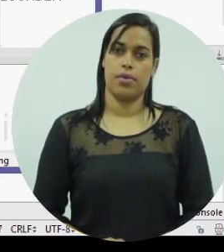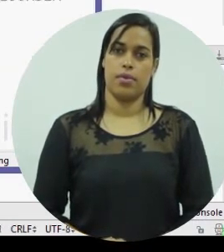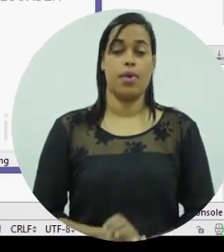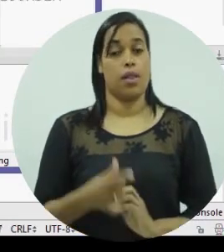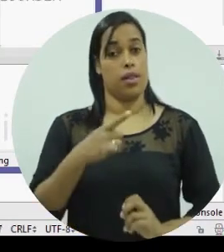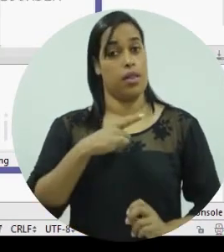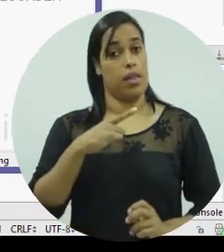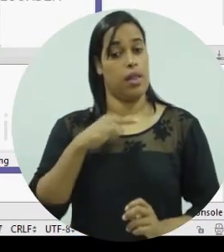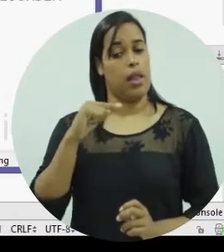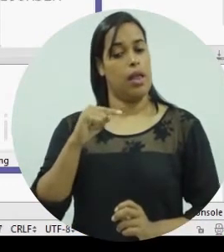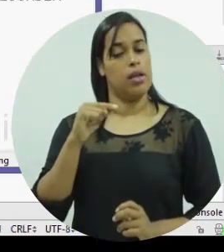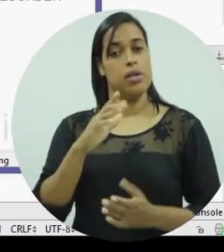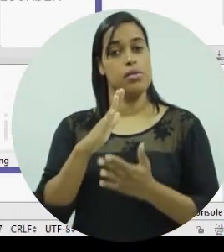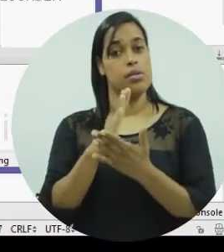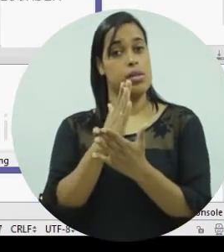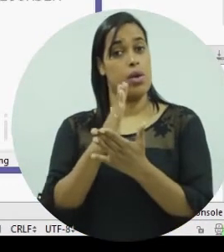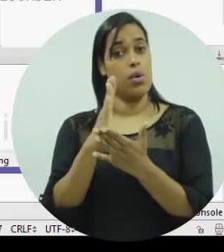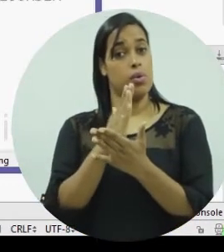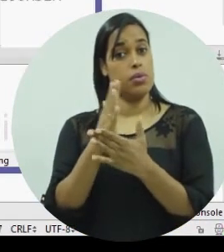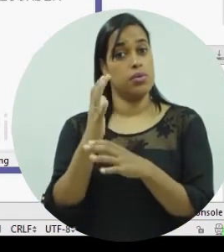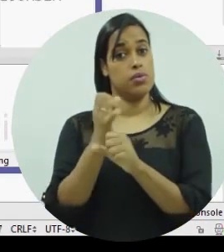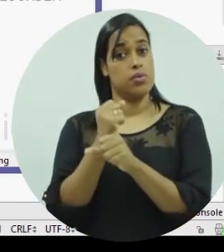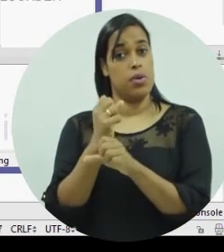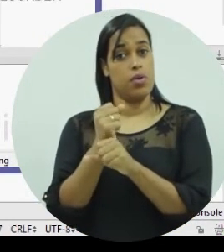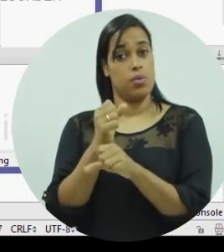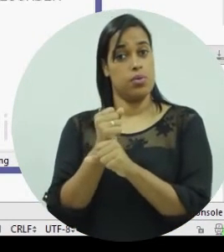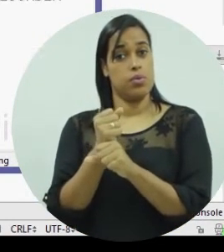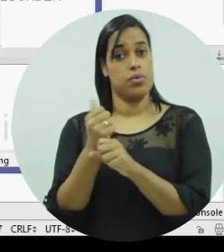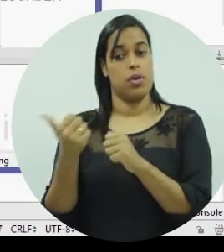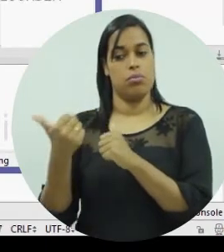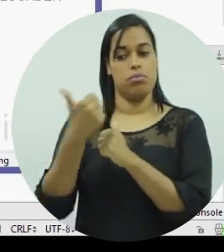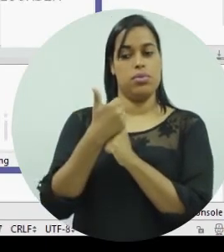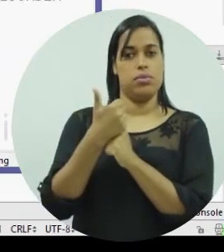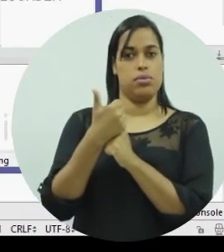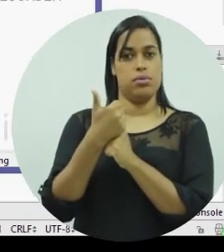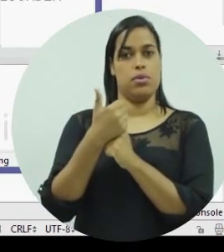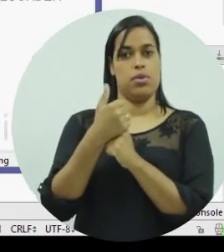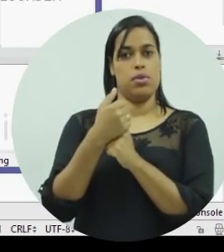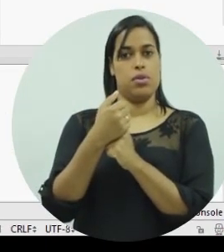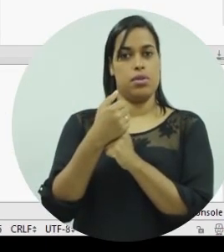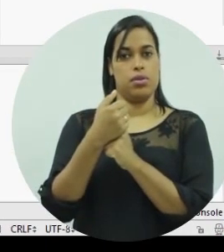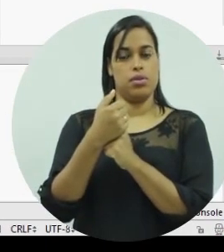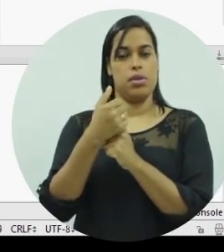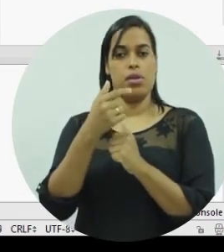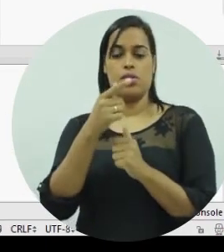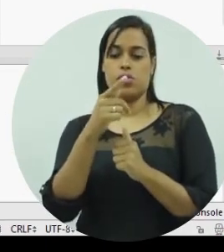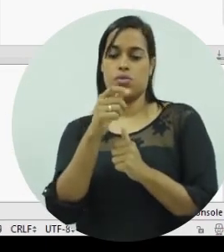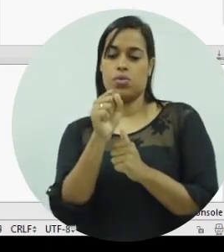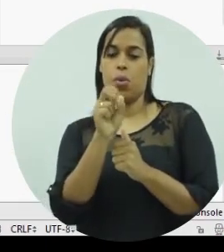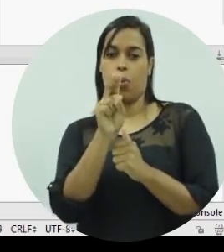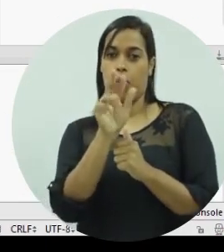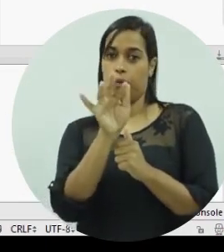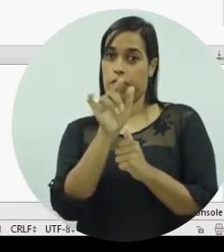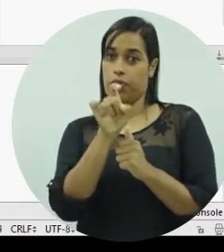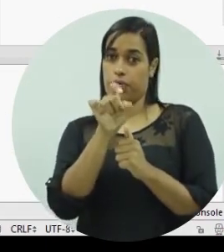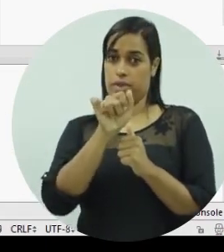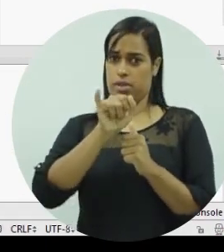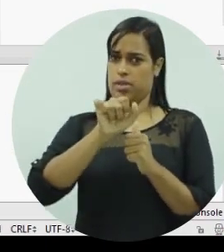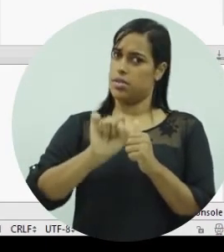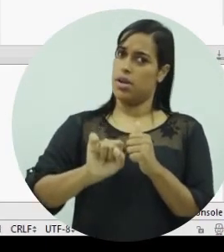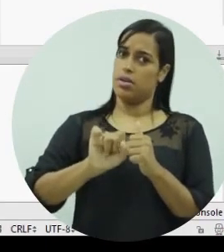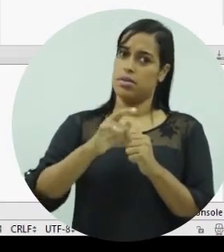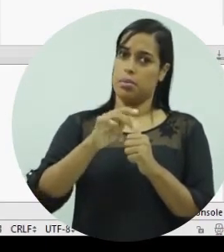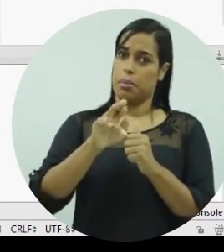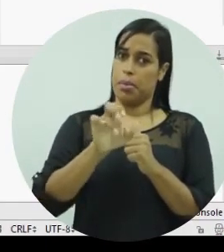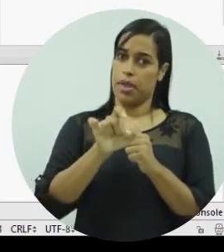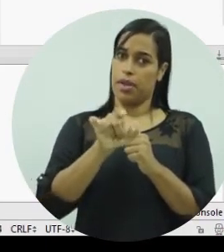Temos ainda os operadores sufixais e prefixais. Como eles funcionam?